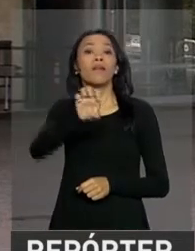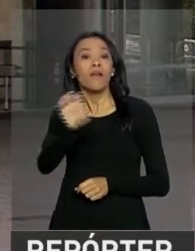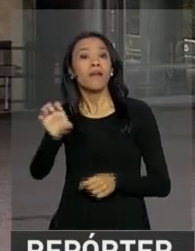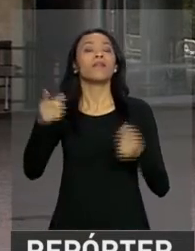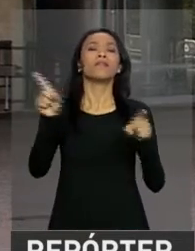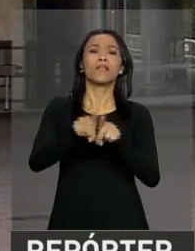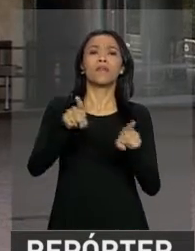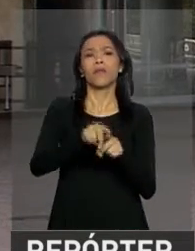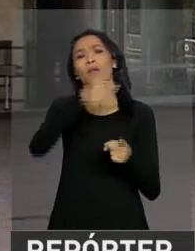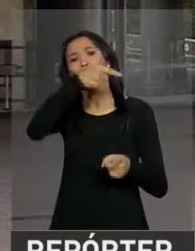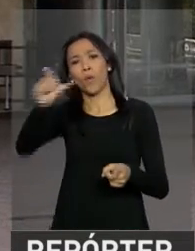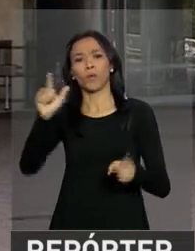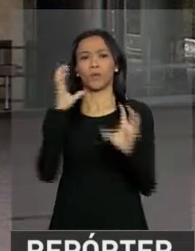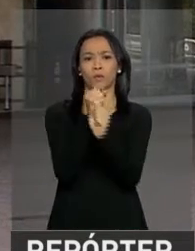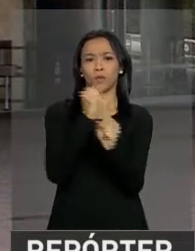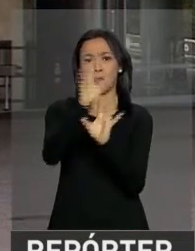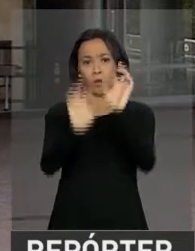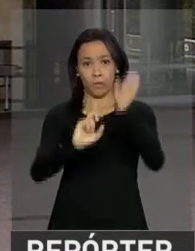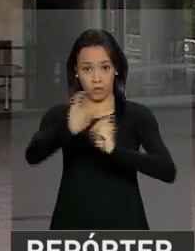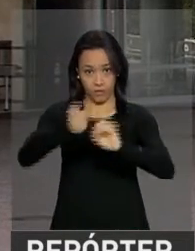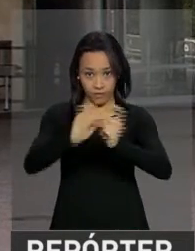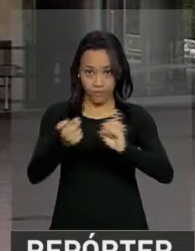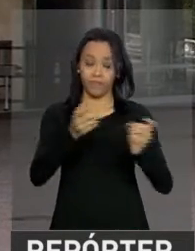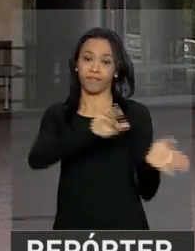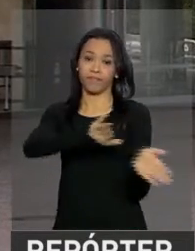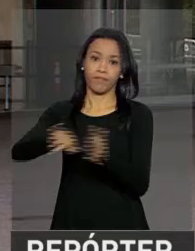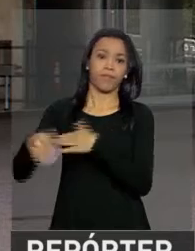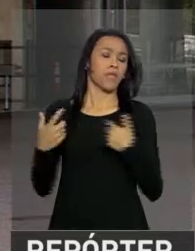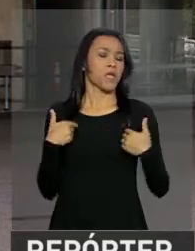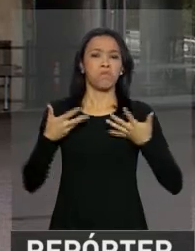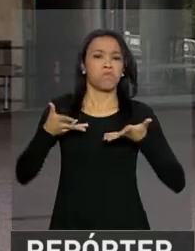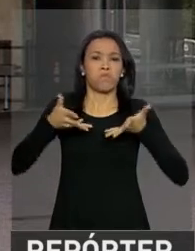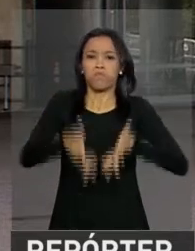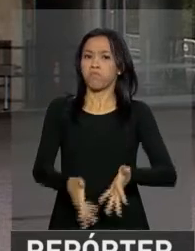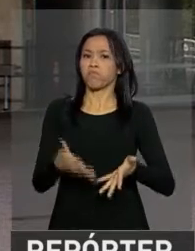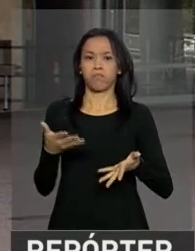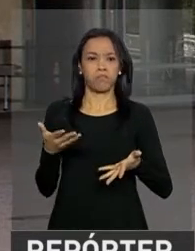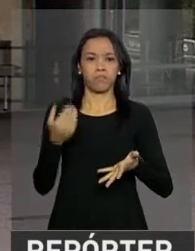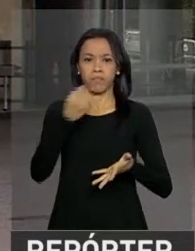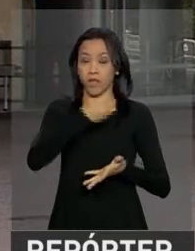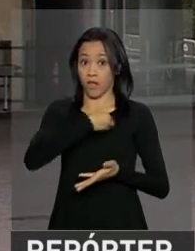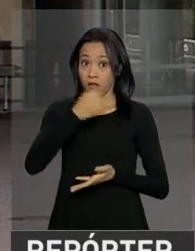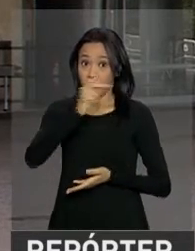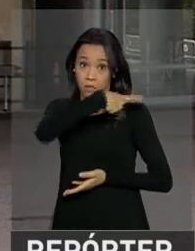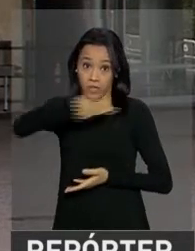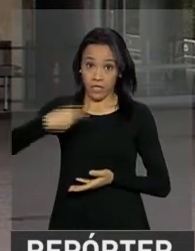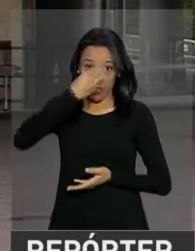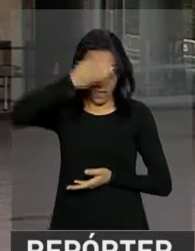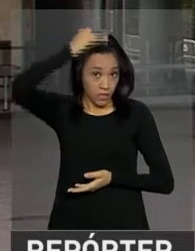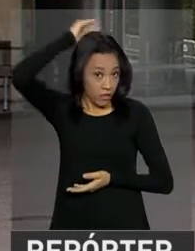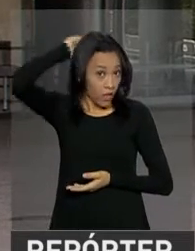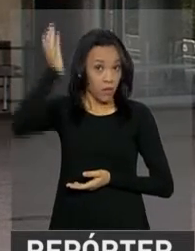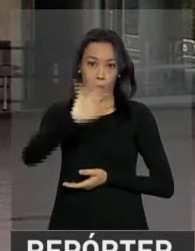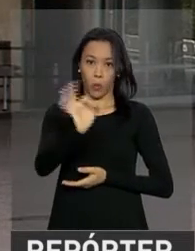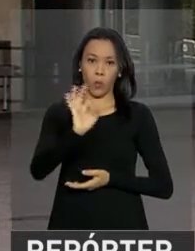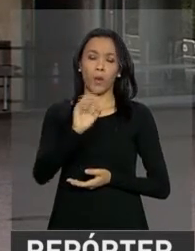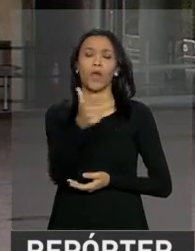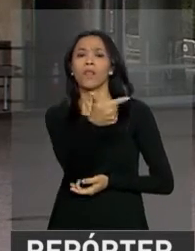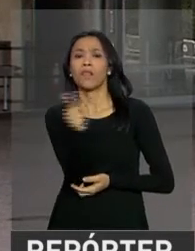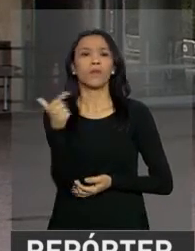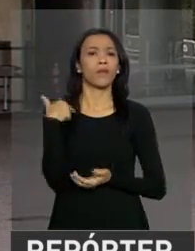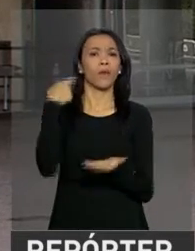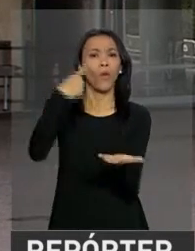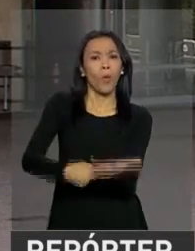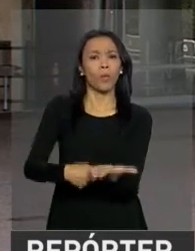diogo oliveira não está prevista a participação do presidente em exercício michel temer nesta reunião michel temer não tem compromissos